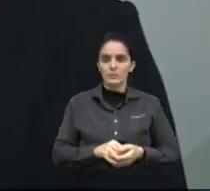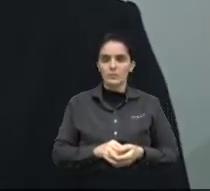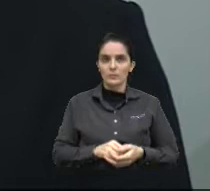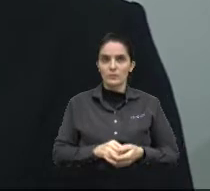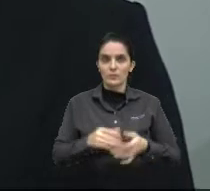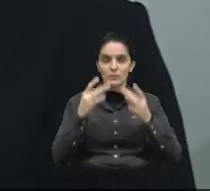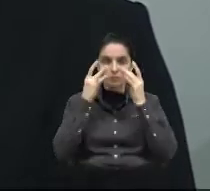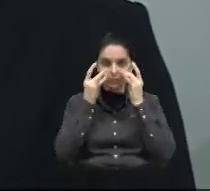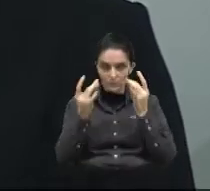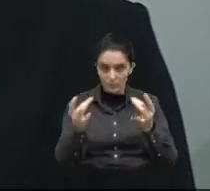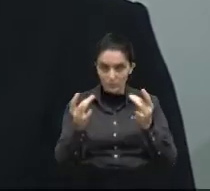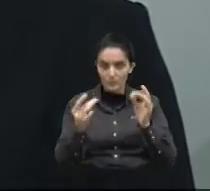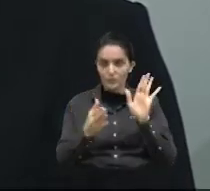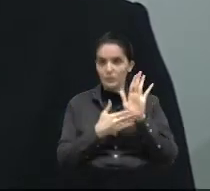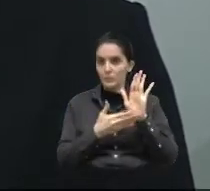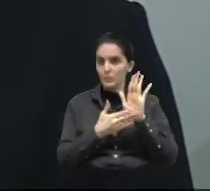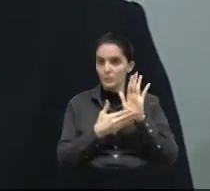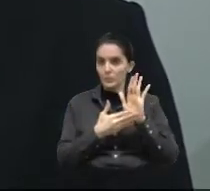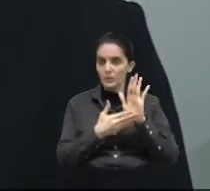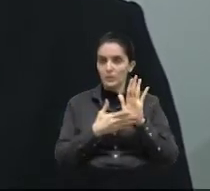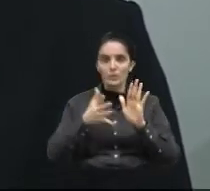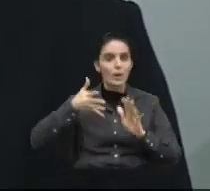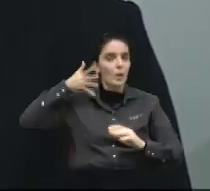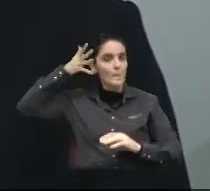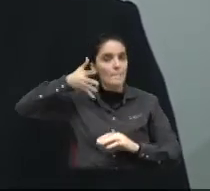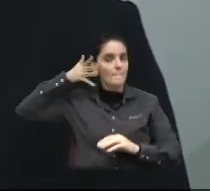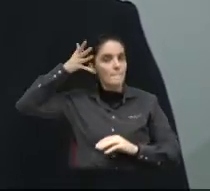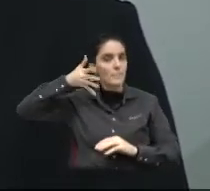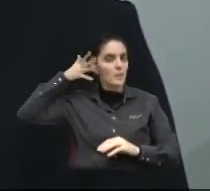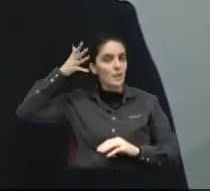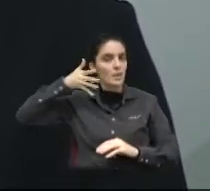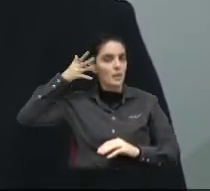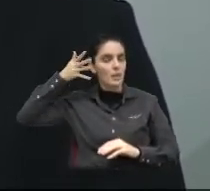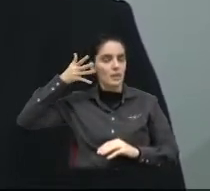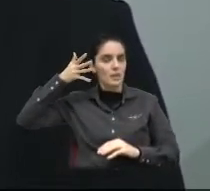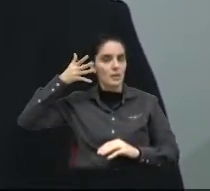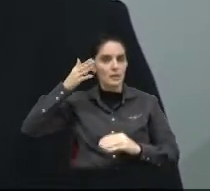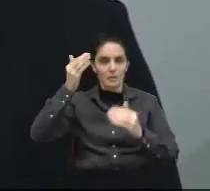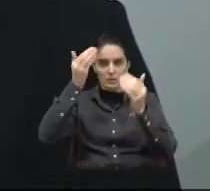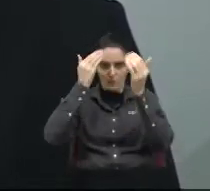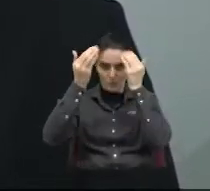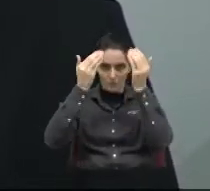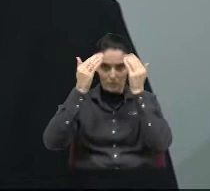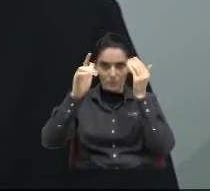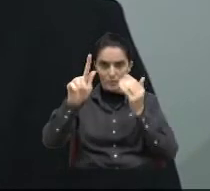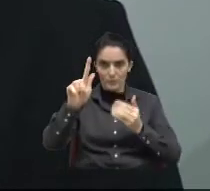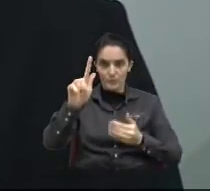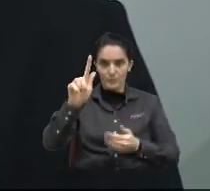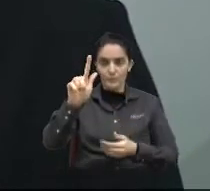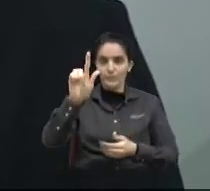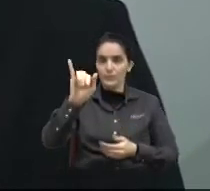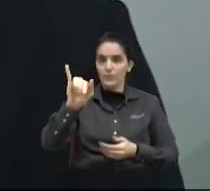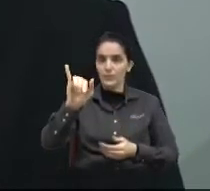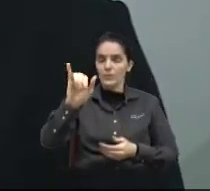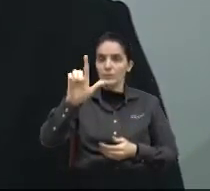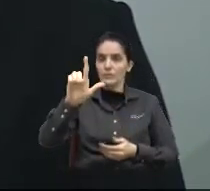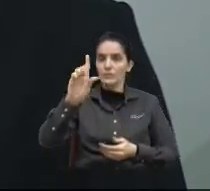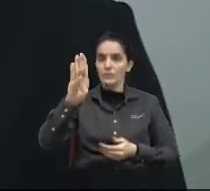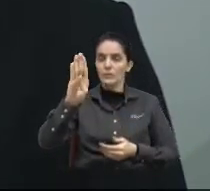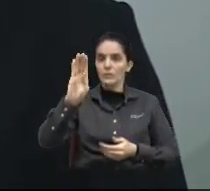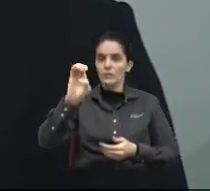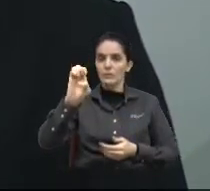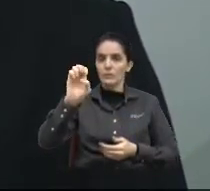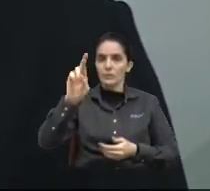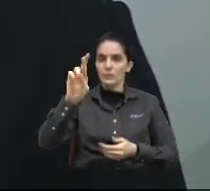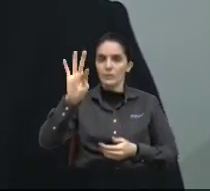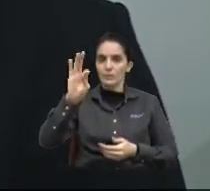espetáculo propomos uma palestra de bate papo com o psicólogo gilberto rodrigues que vai falar